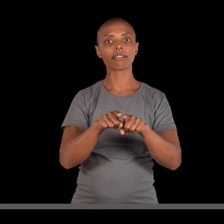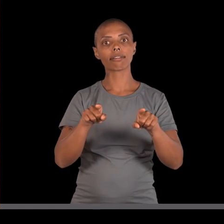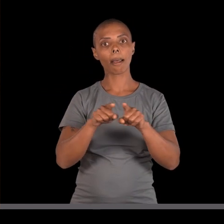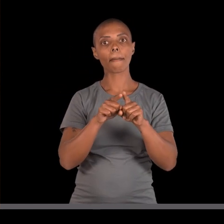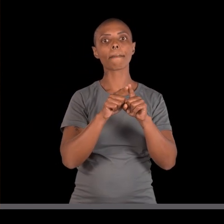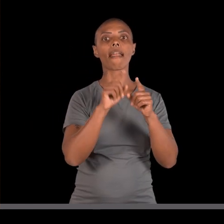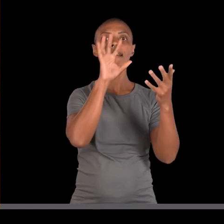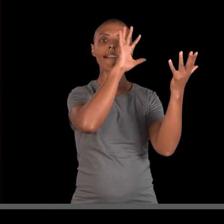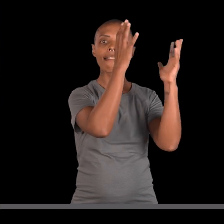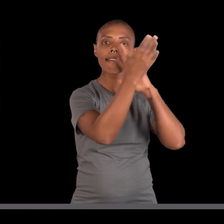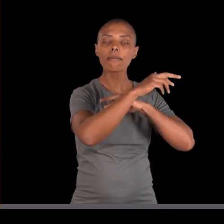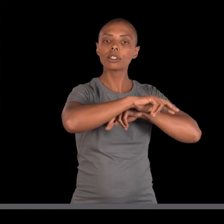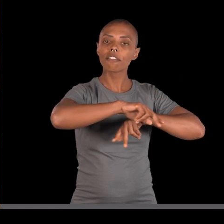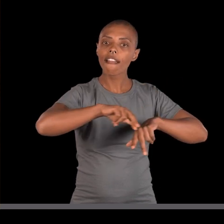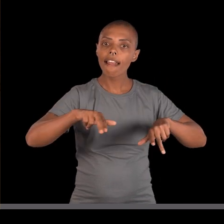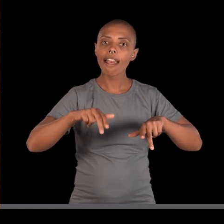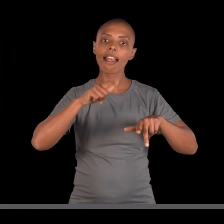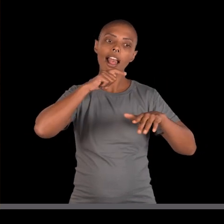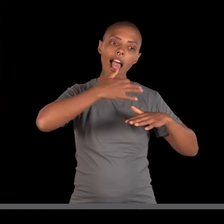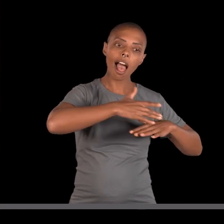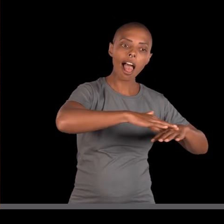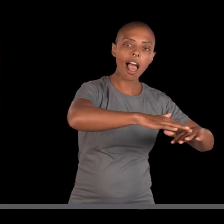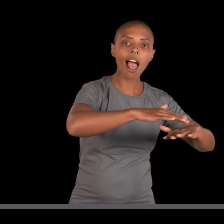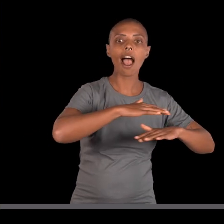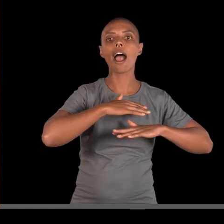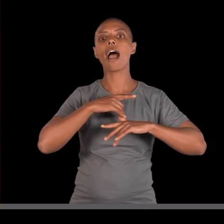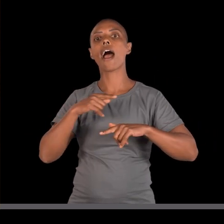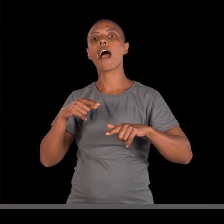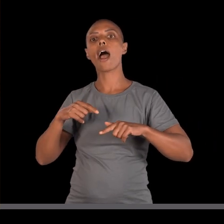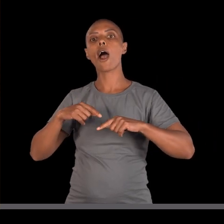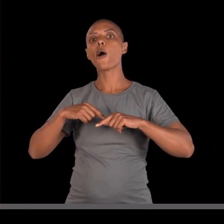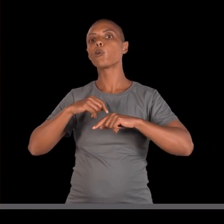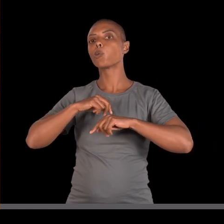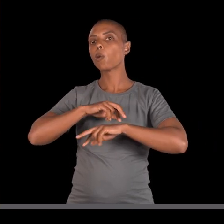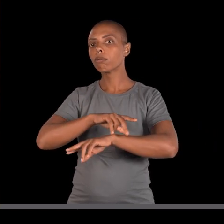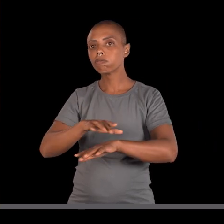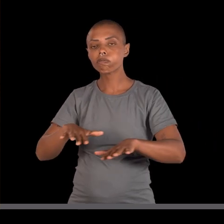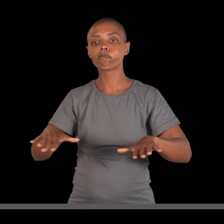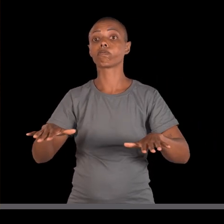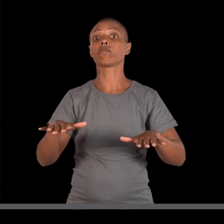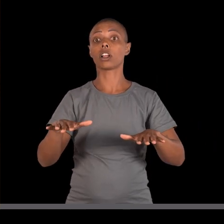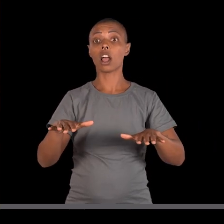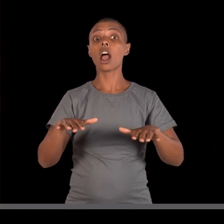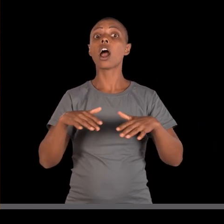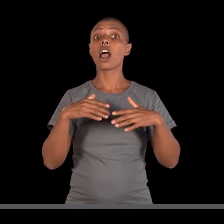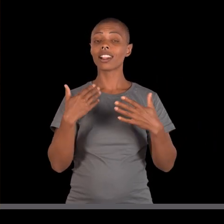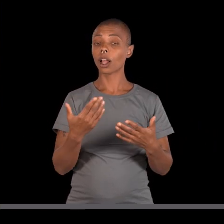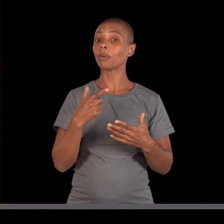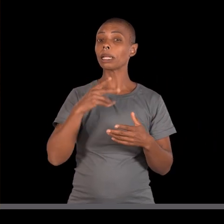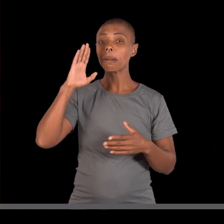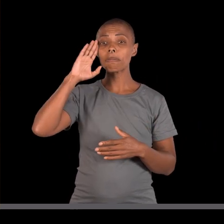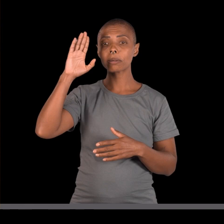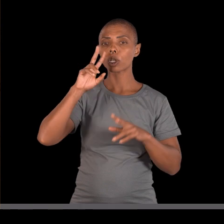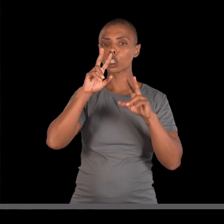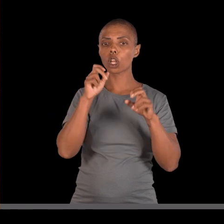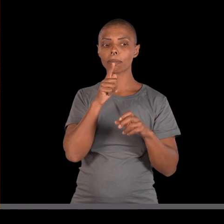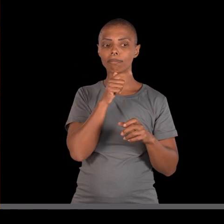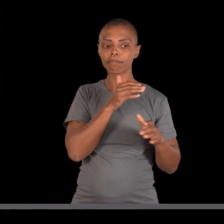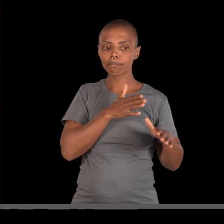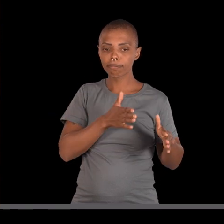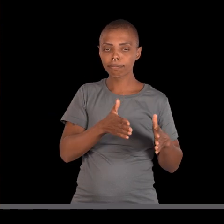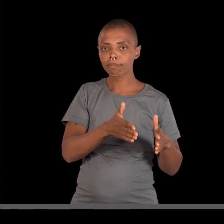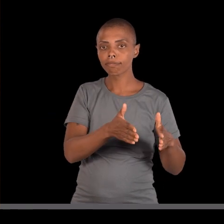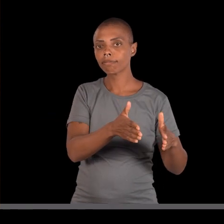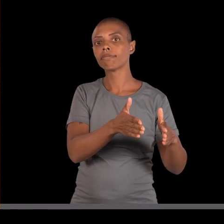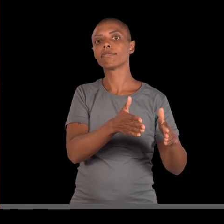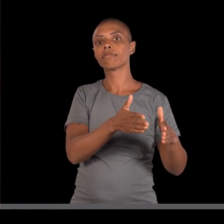solos, assim como seu relevo e a hidrografia, especialmente em relação ao clima, tá, pessoal? Quando você vai